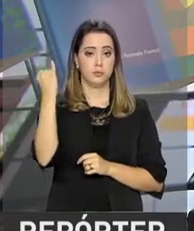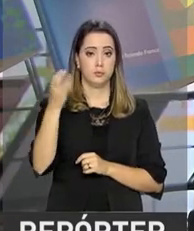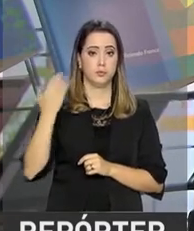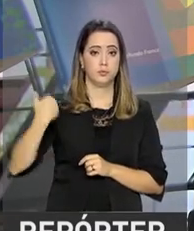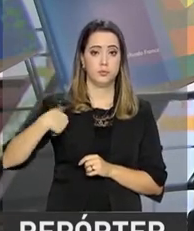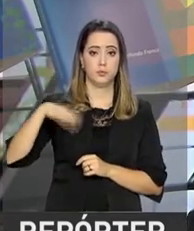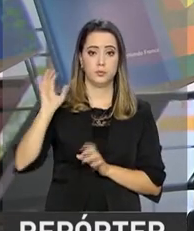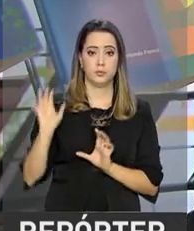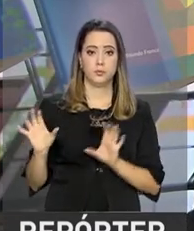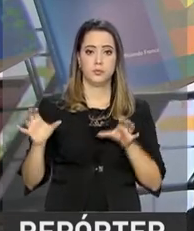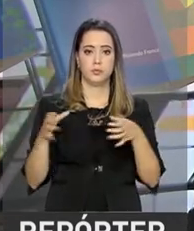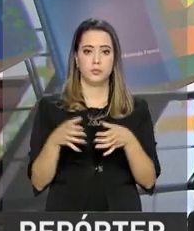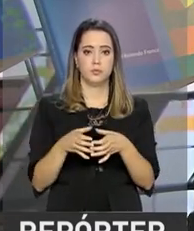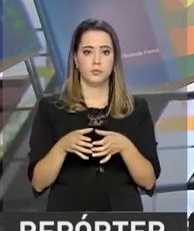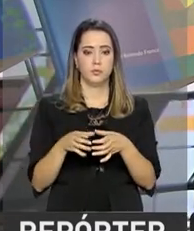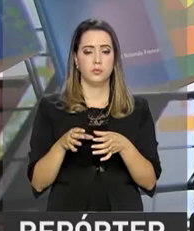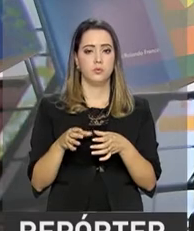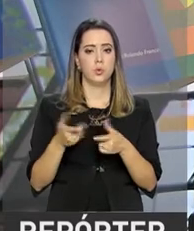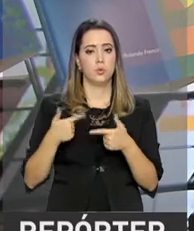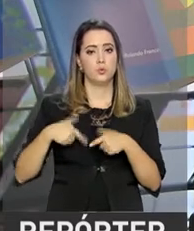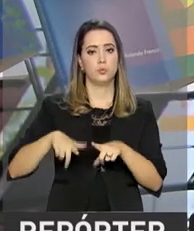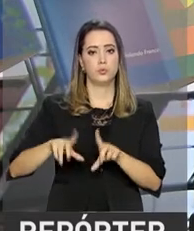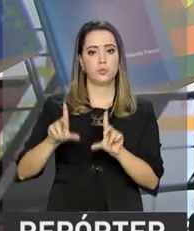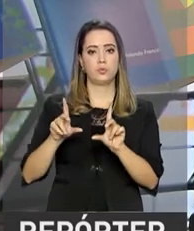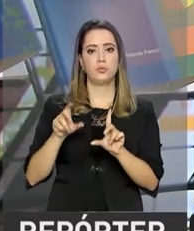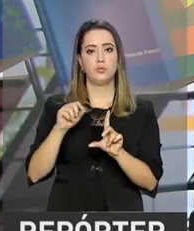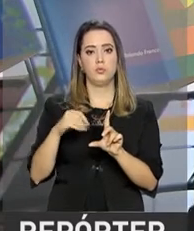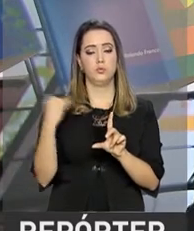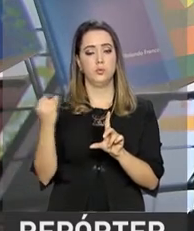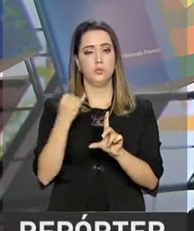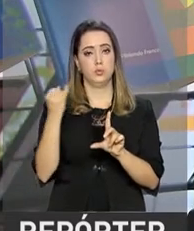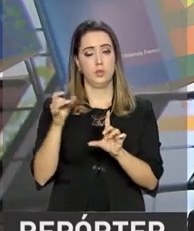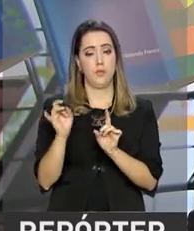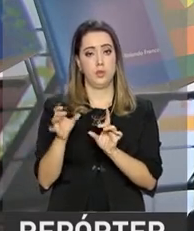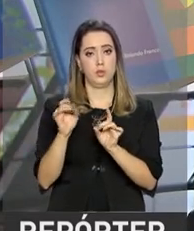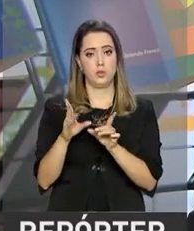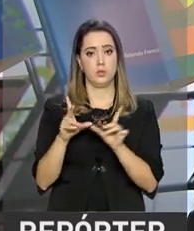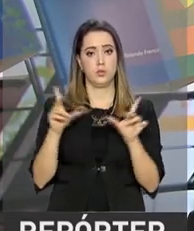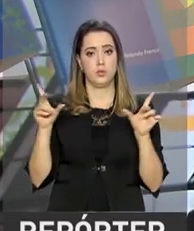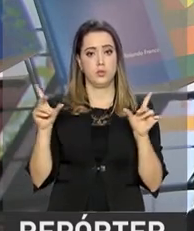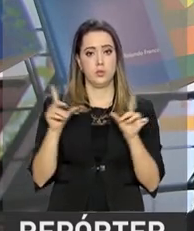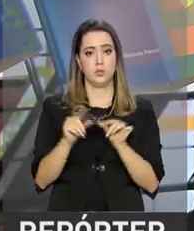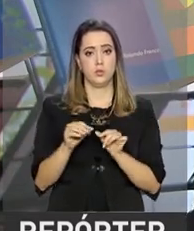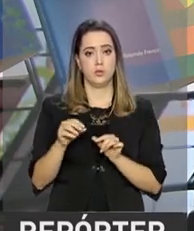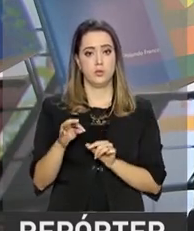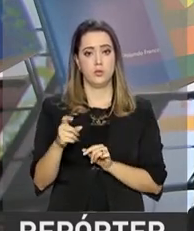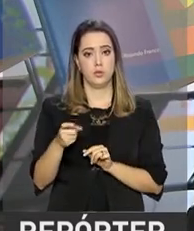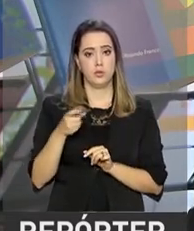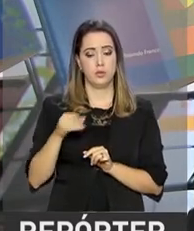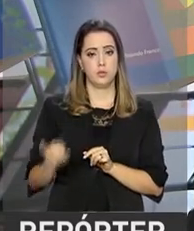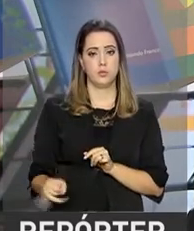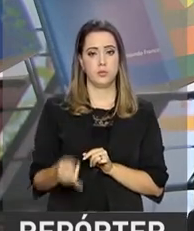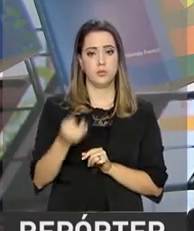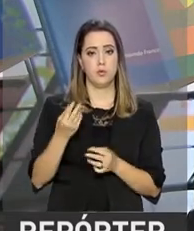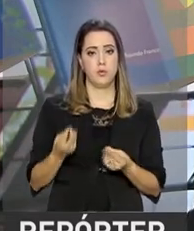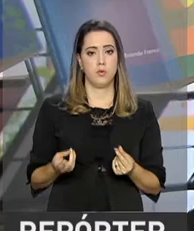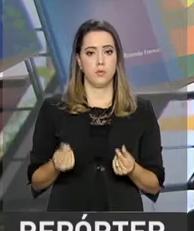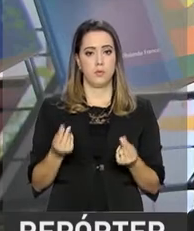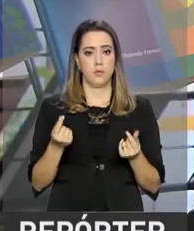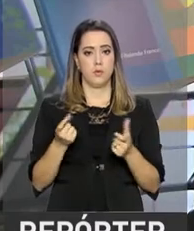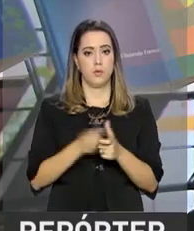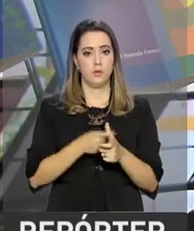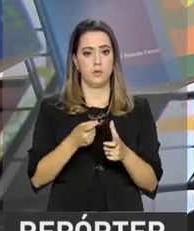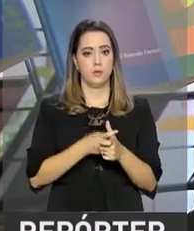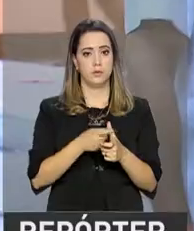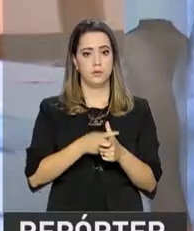maior parte do dos títulos públicos colocados no mercado quando se reduz essa taxa se reduz o custo da dívida